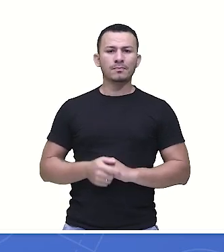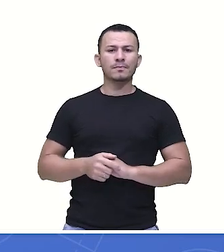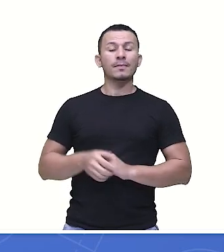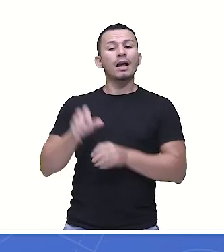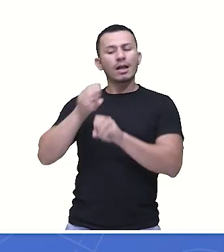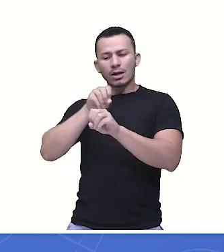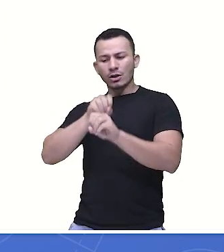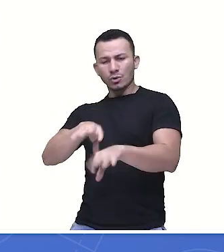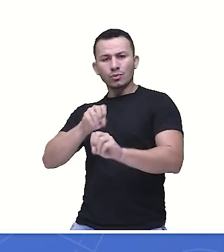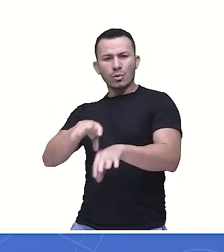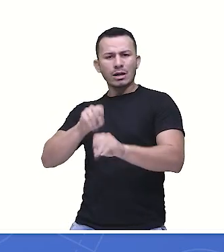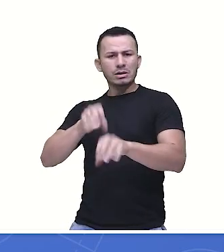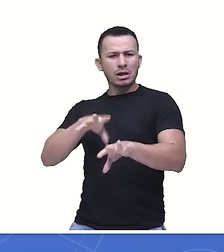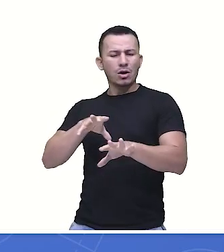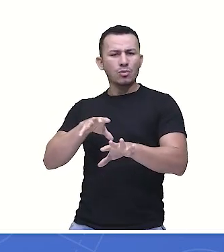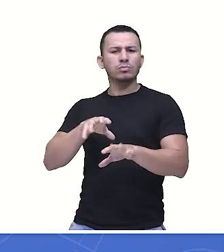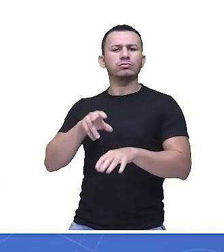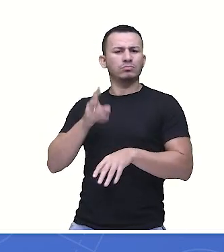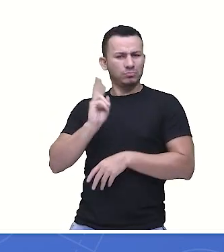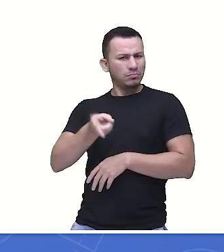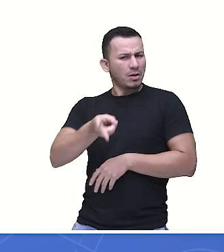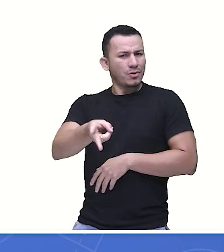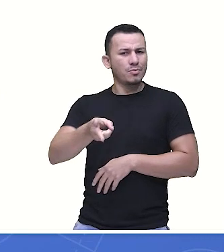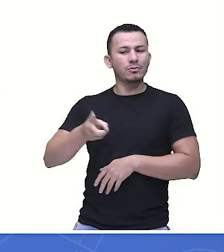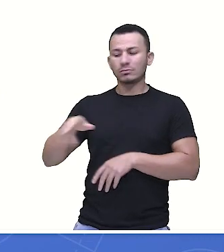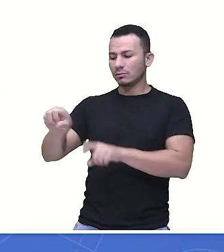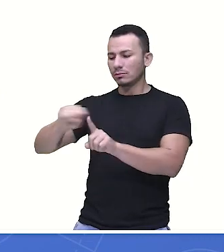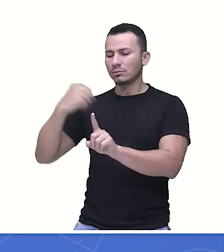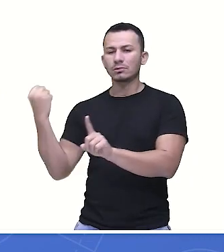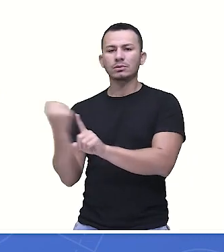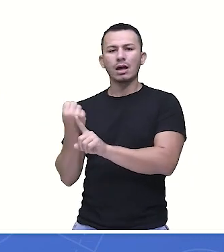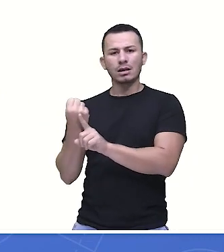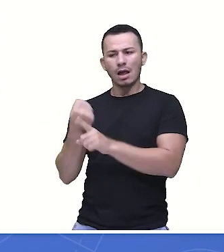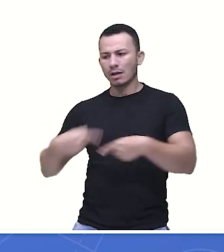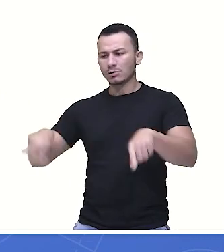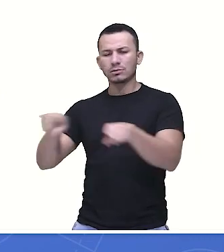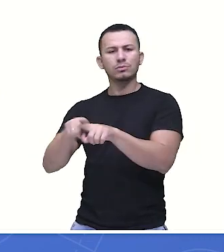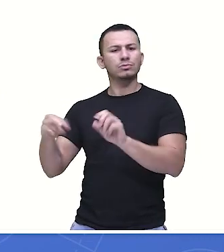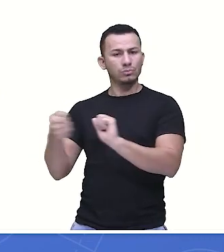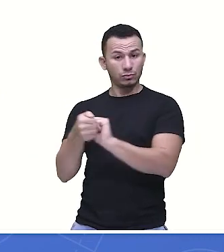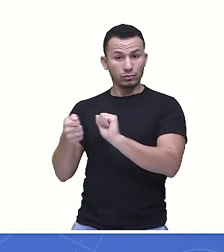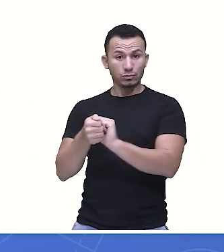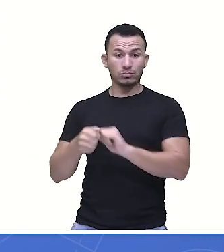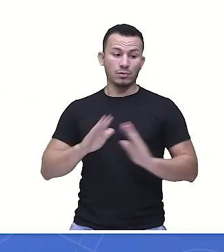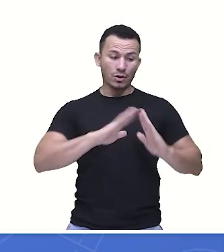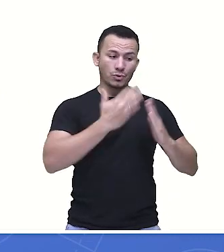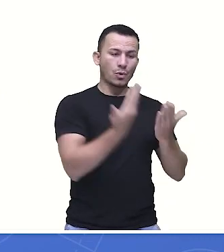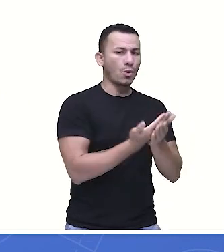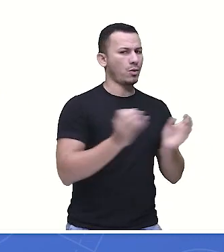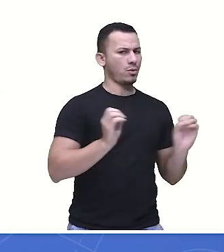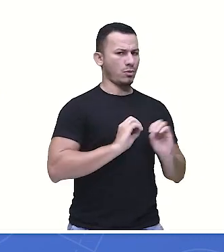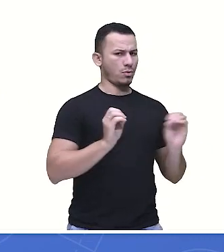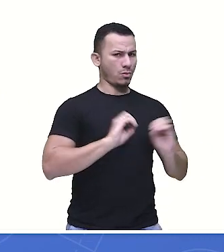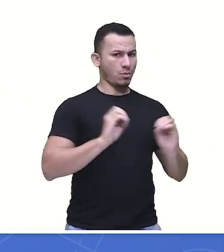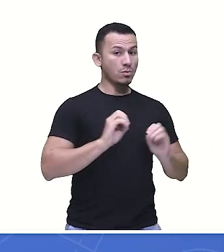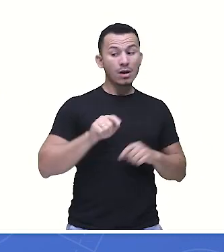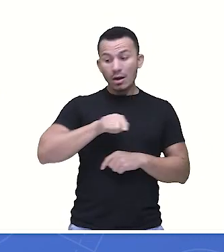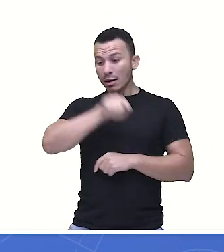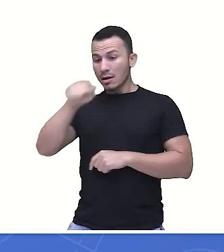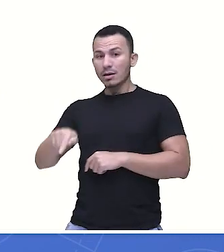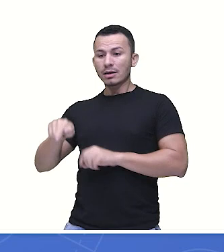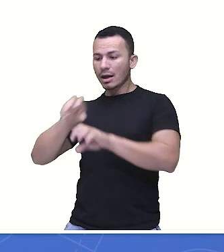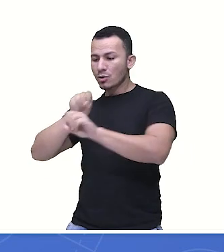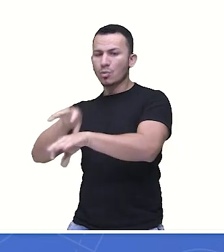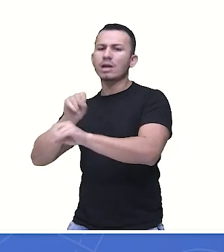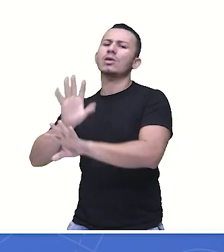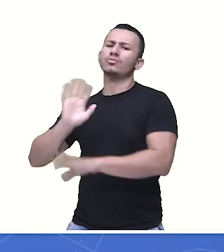né, nas sociedades como um todo. Quando a gente fala de a escola, ela não existiu sempre. Porém, a educação